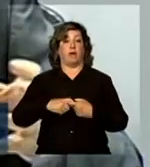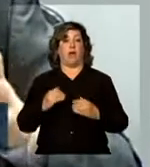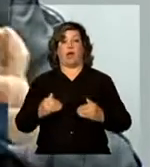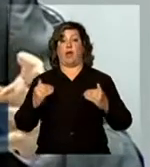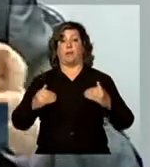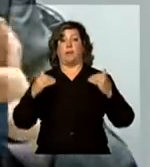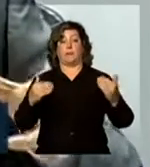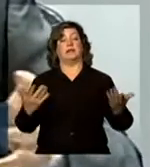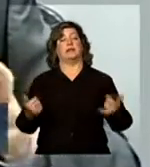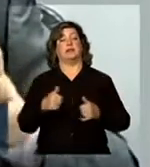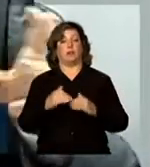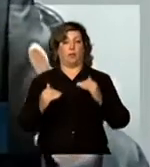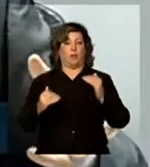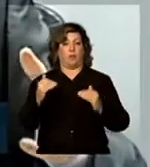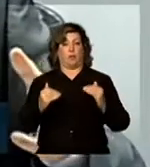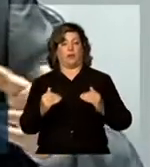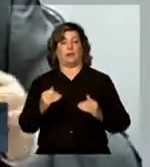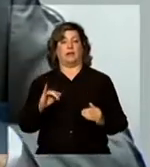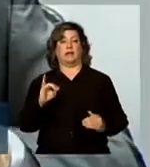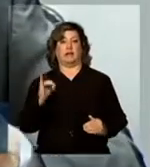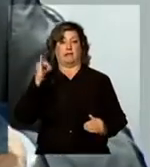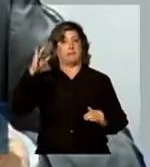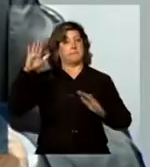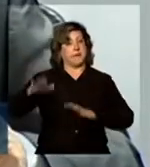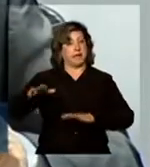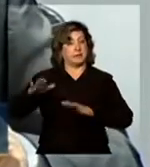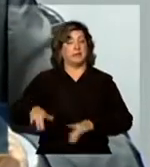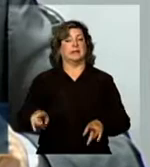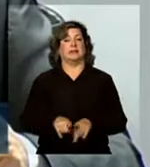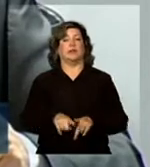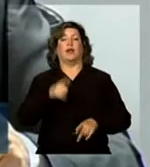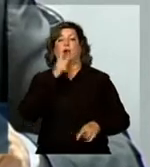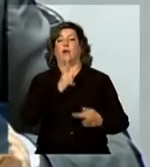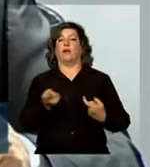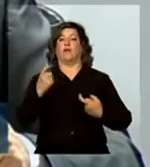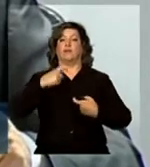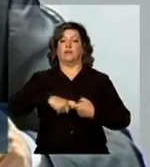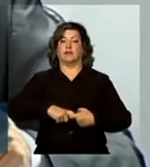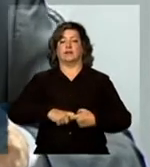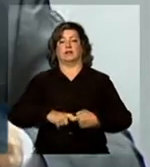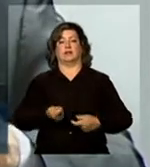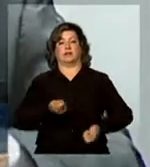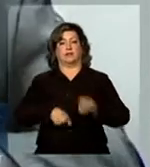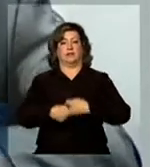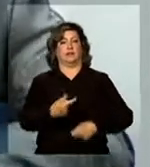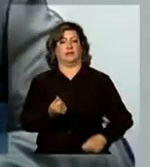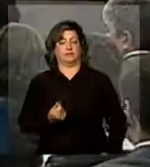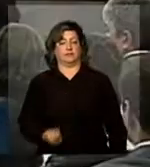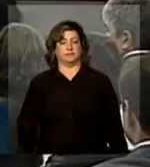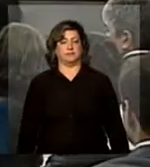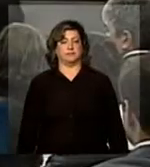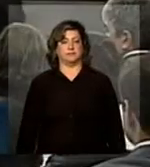Então, você está compatibilizando inflação mais baixa e recuperação da atividade econômica.